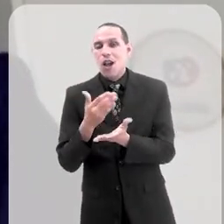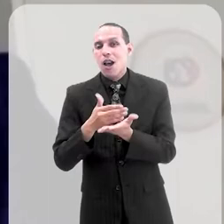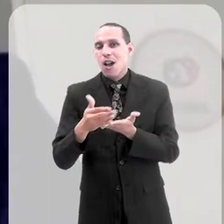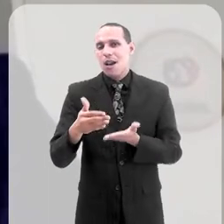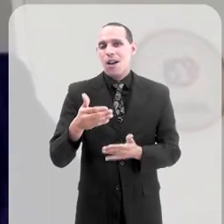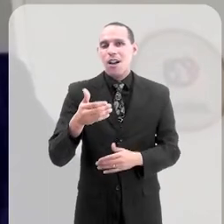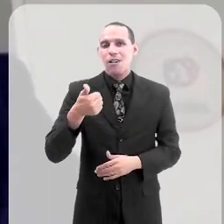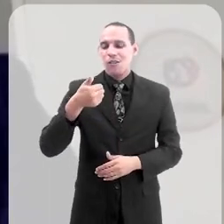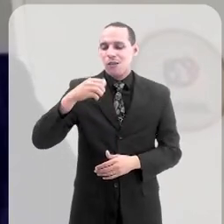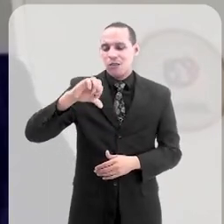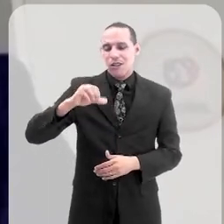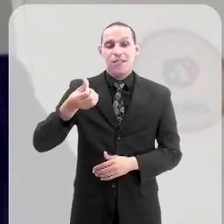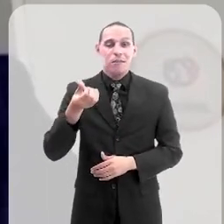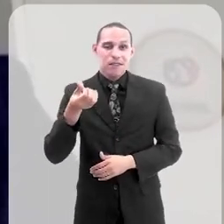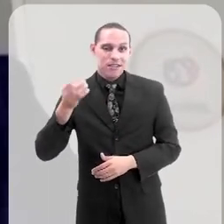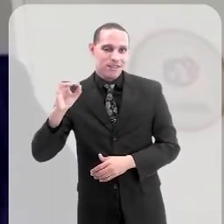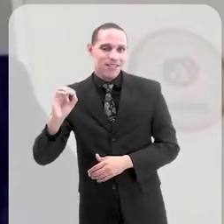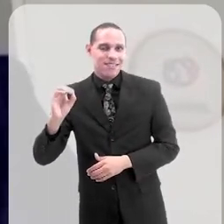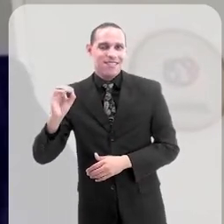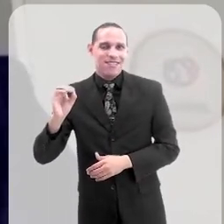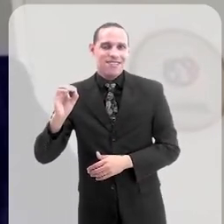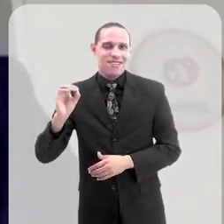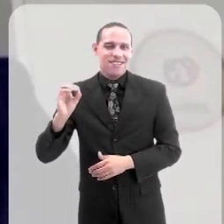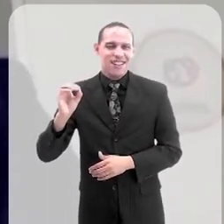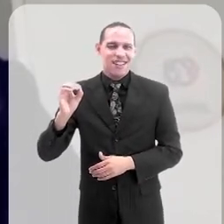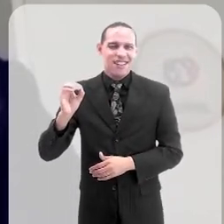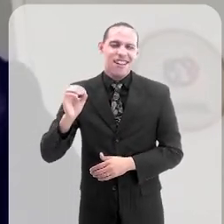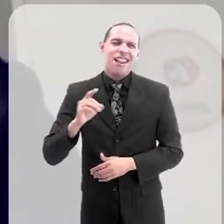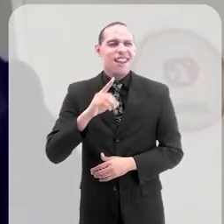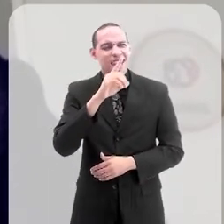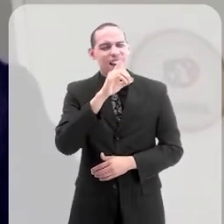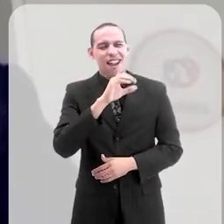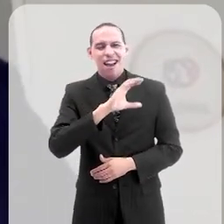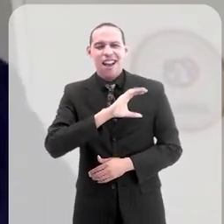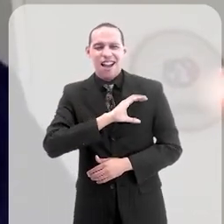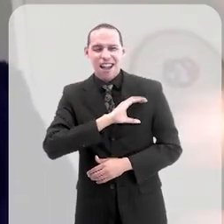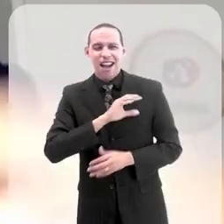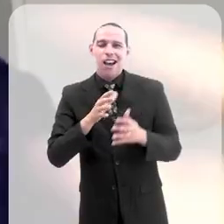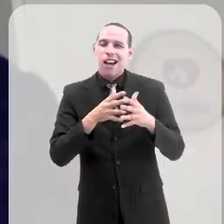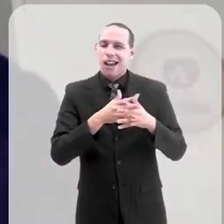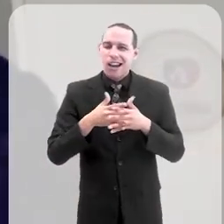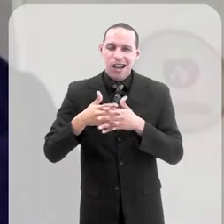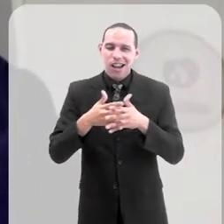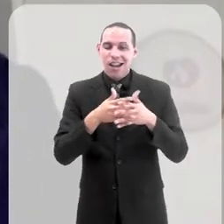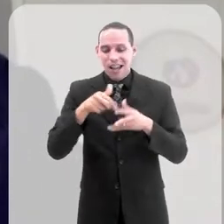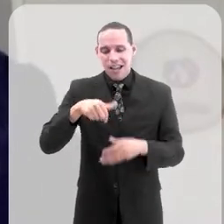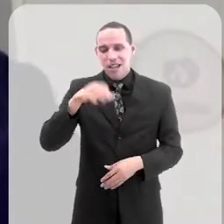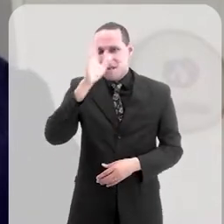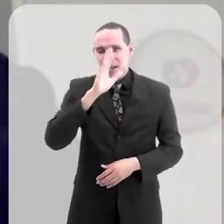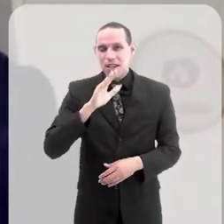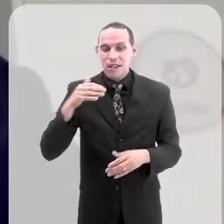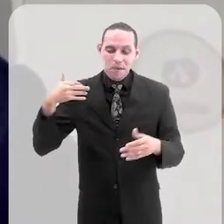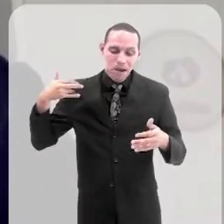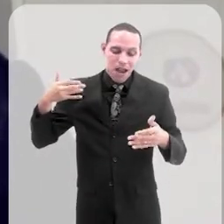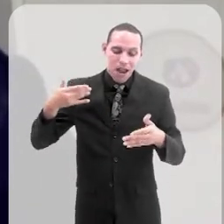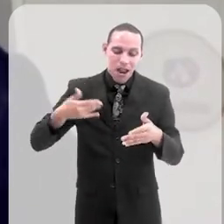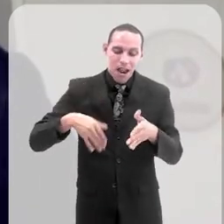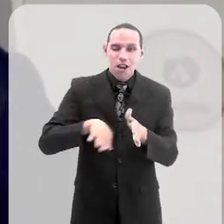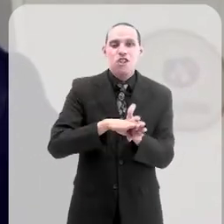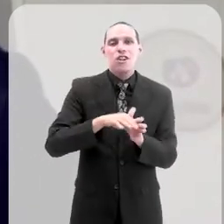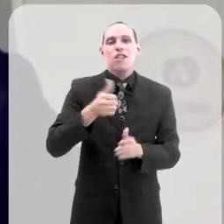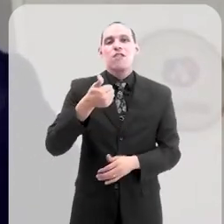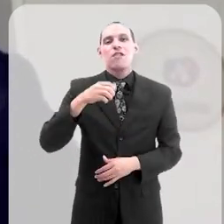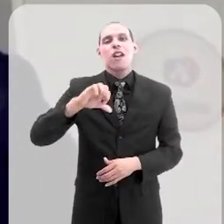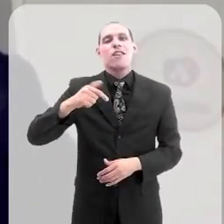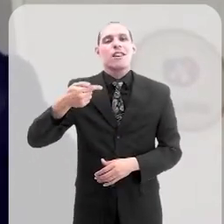60, tá? Mais no hemisfério norte, Canadá e Estados Unidos. Aqui no Brasil, ela chega em